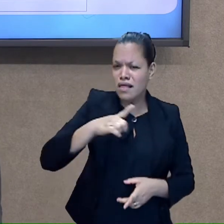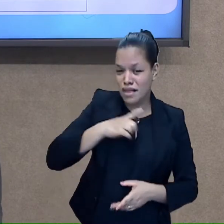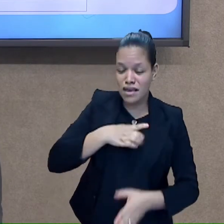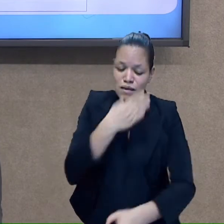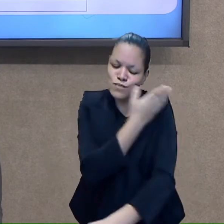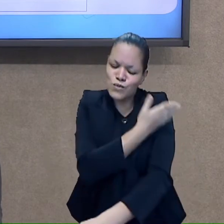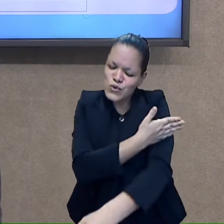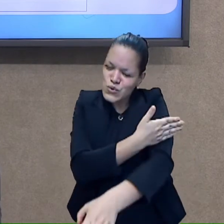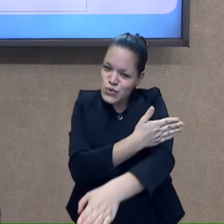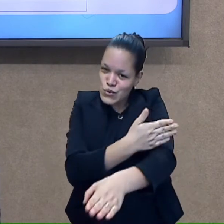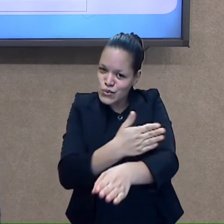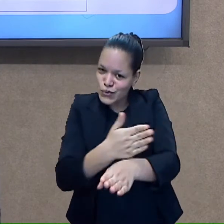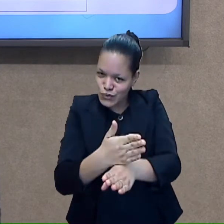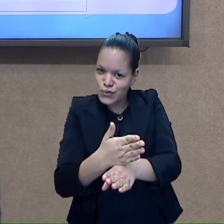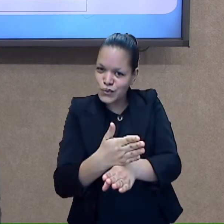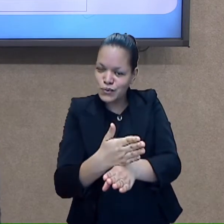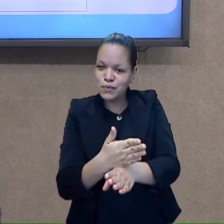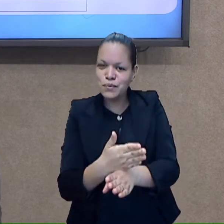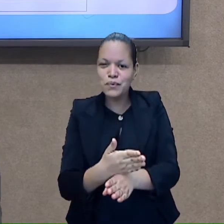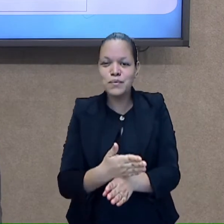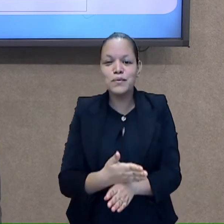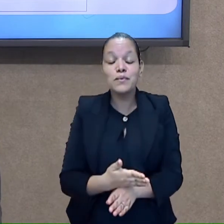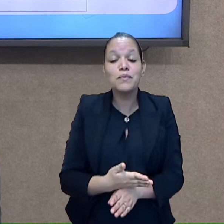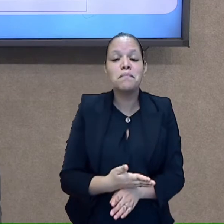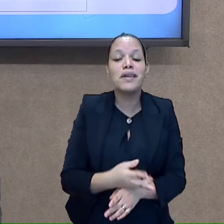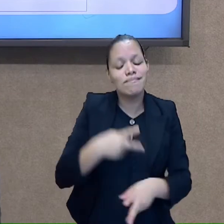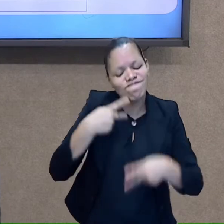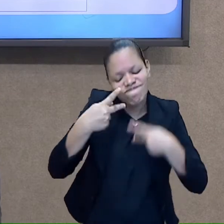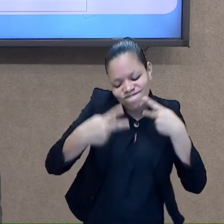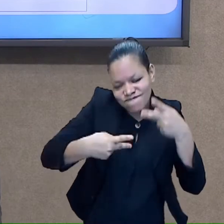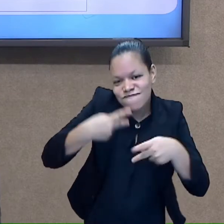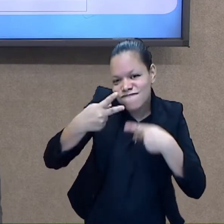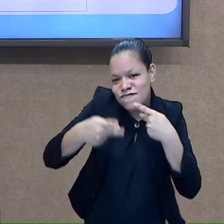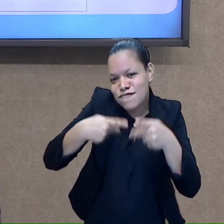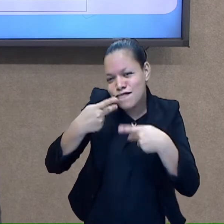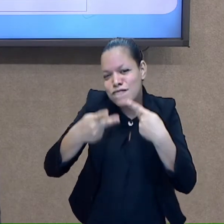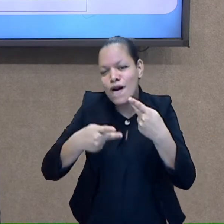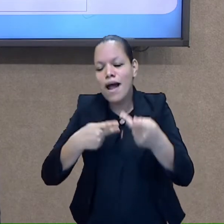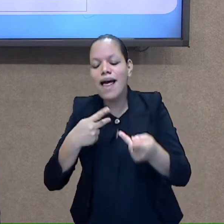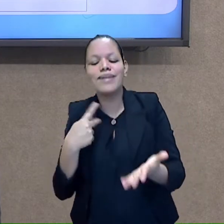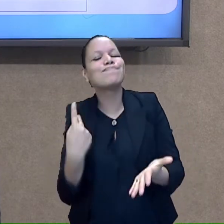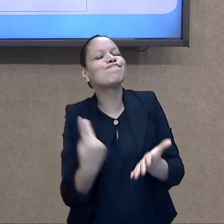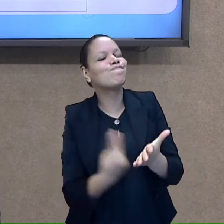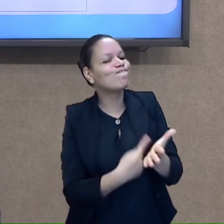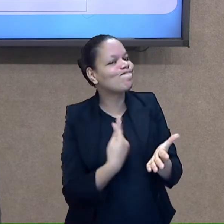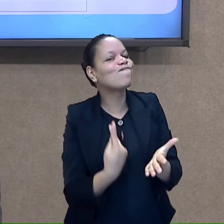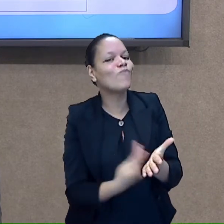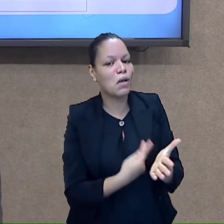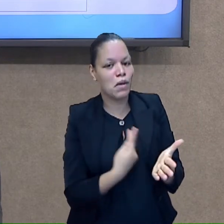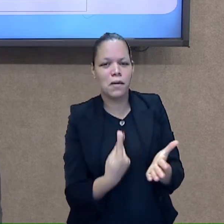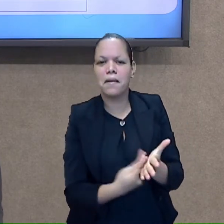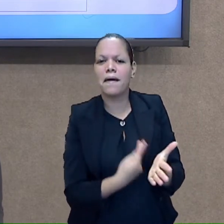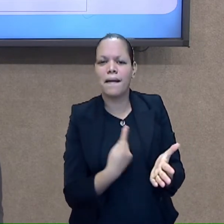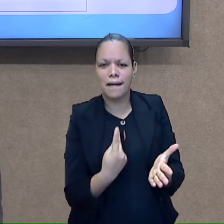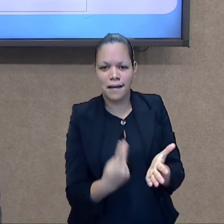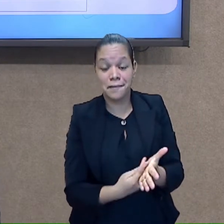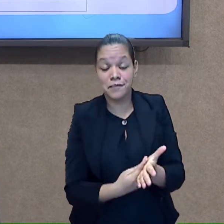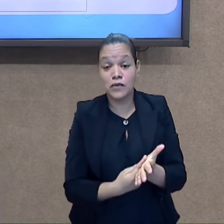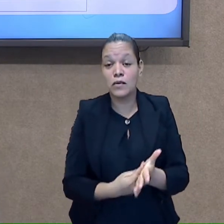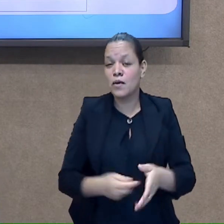Falando. E, na verdade, a gente fala de uma forma comendo a letrinha, porque o correto é